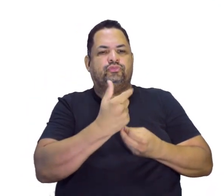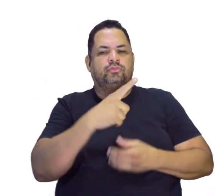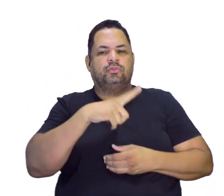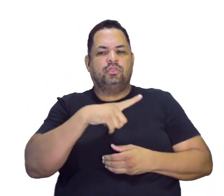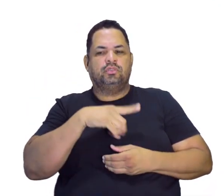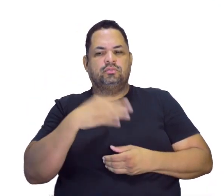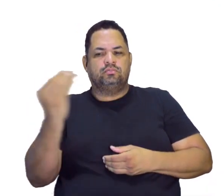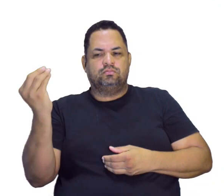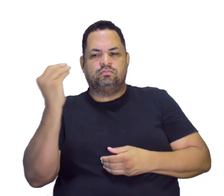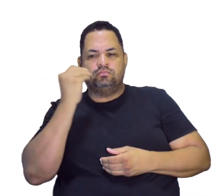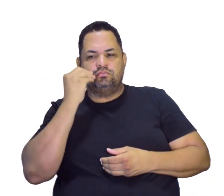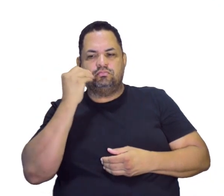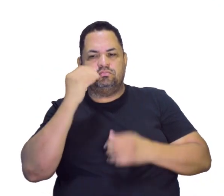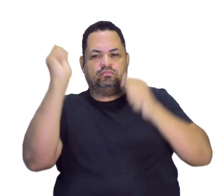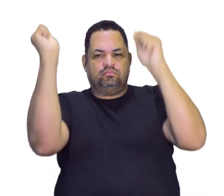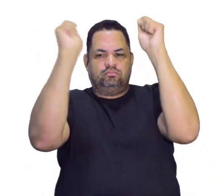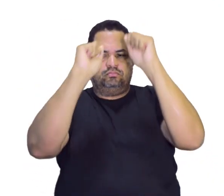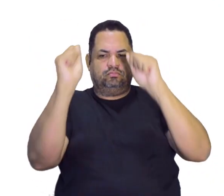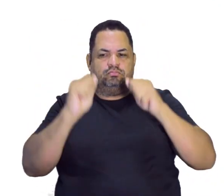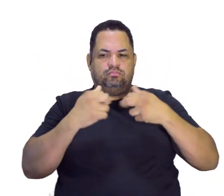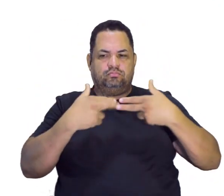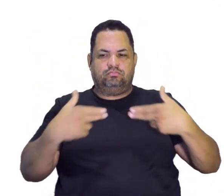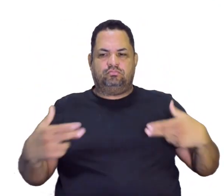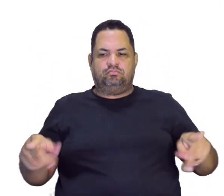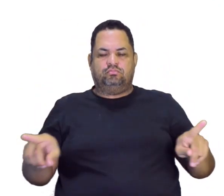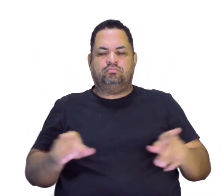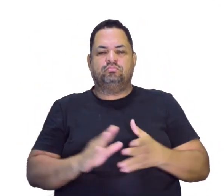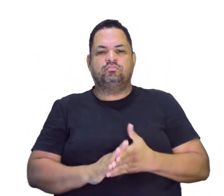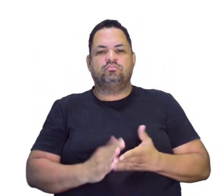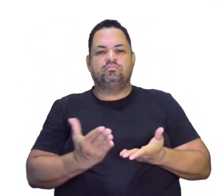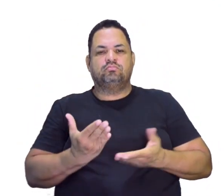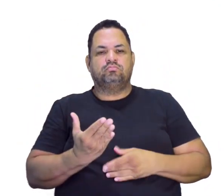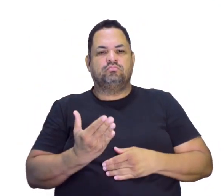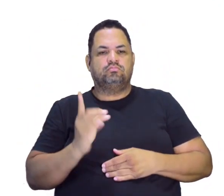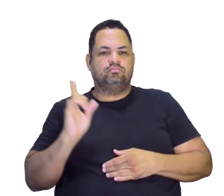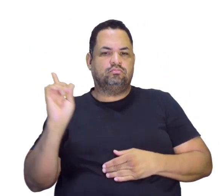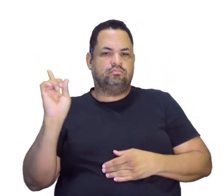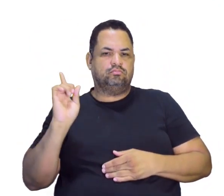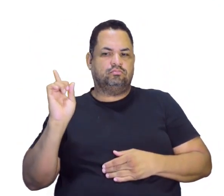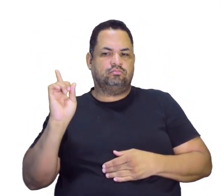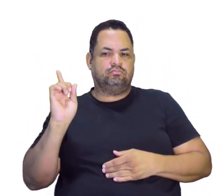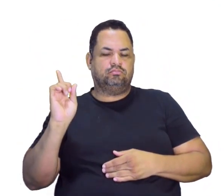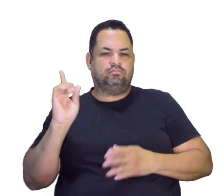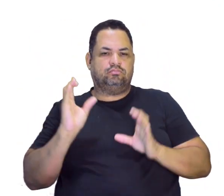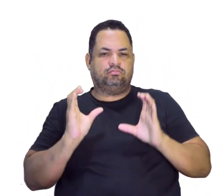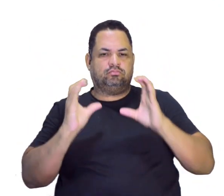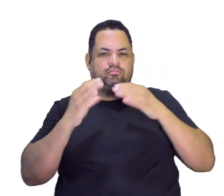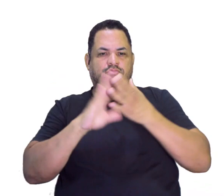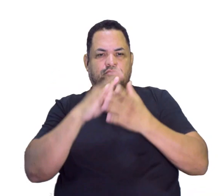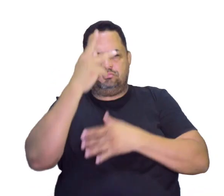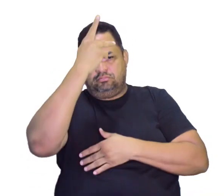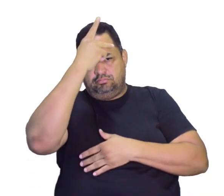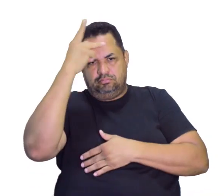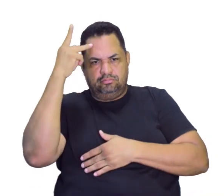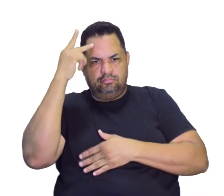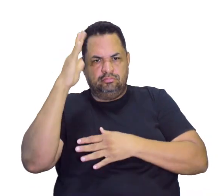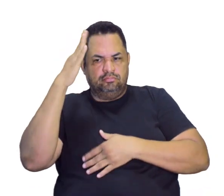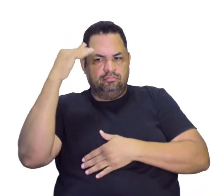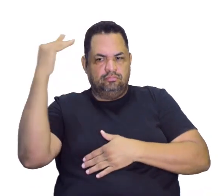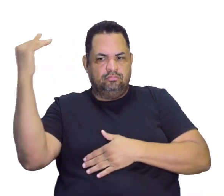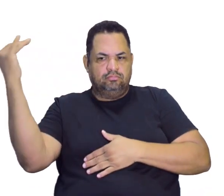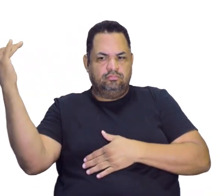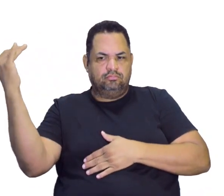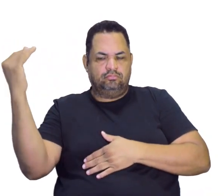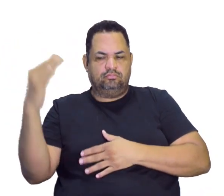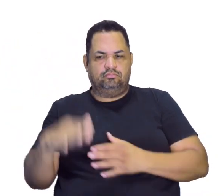sua oportunidade esculturas e tudo mais então aqui Essas pessoas aí são os famosos